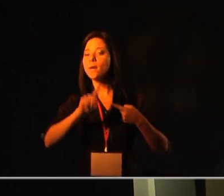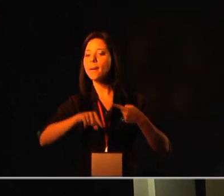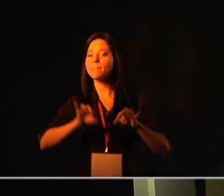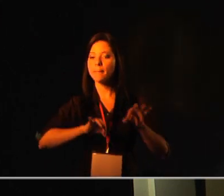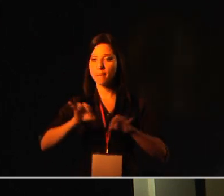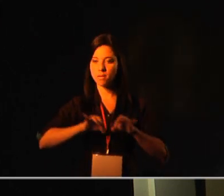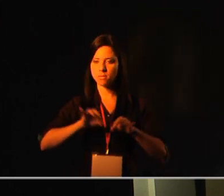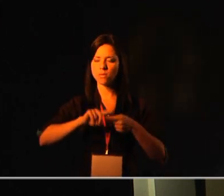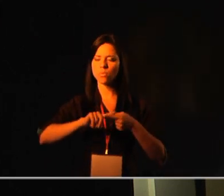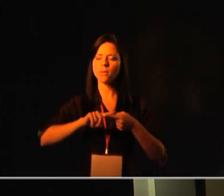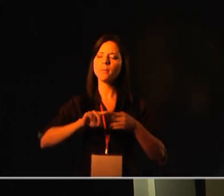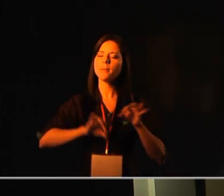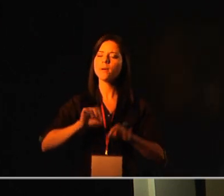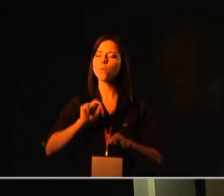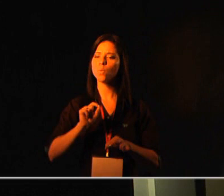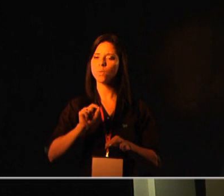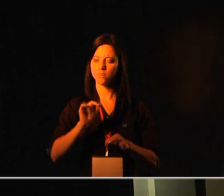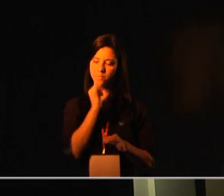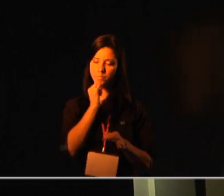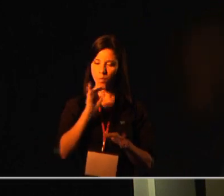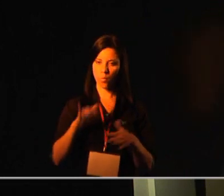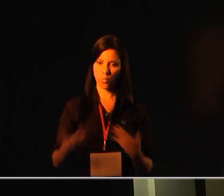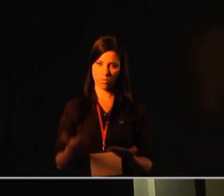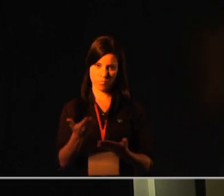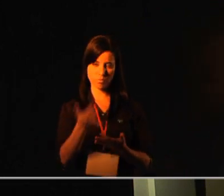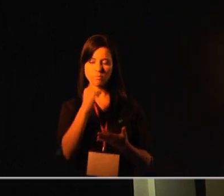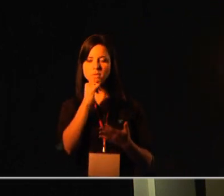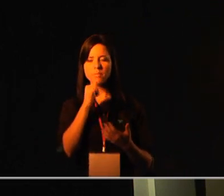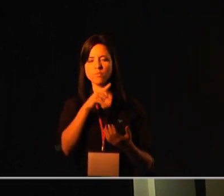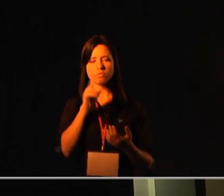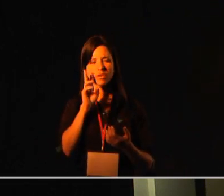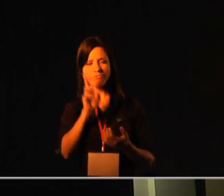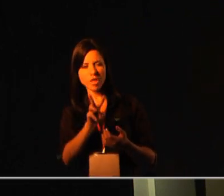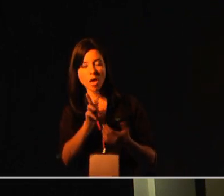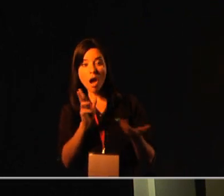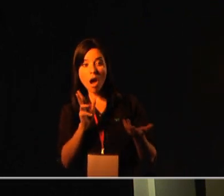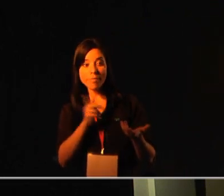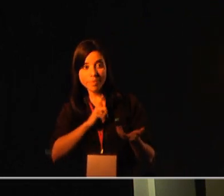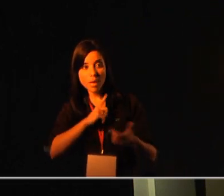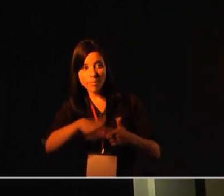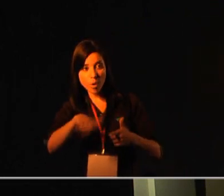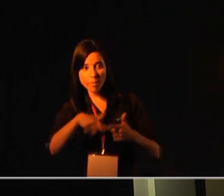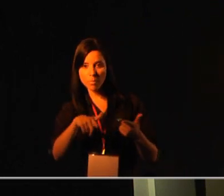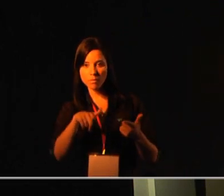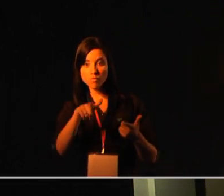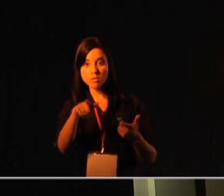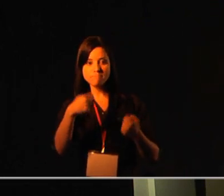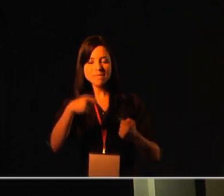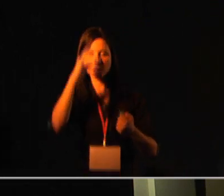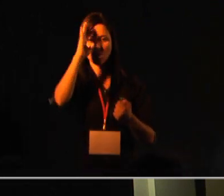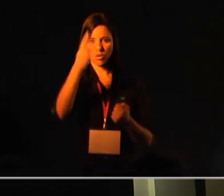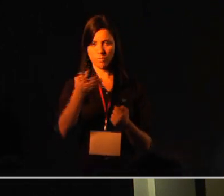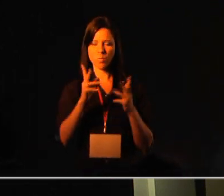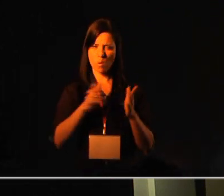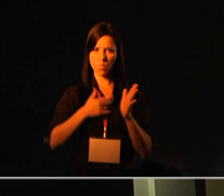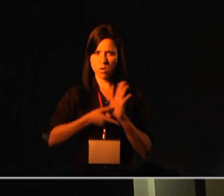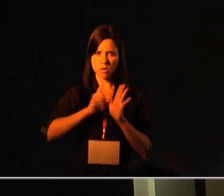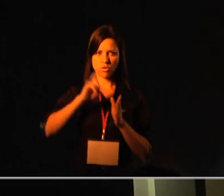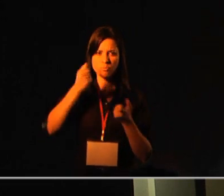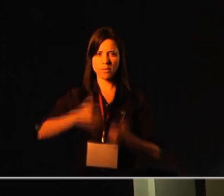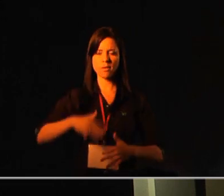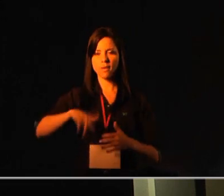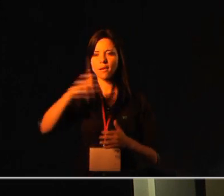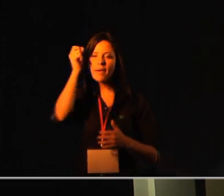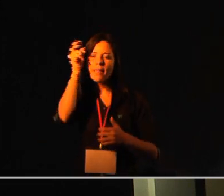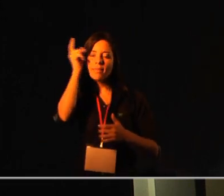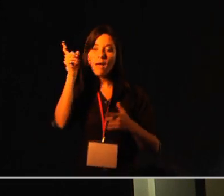preparação. O que é a preparação? Quando você se depara com um problema, você tem que resolver. Como eu falei, criatividade é uma